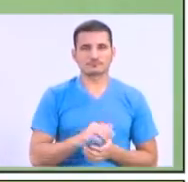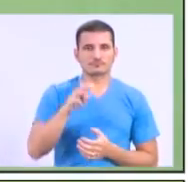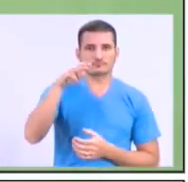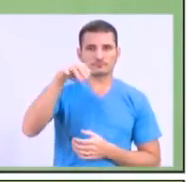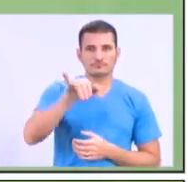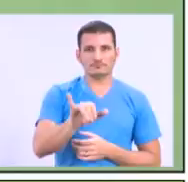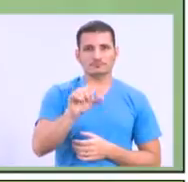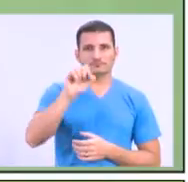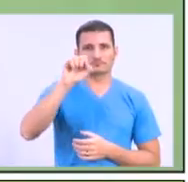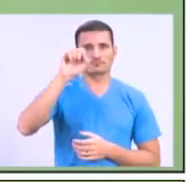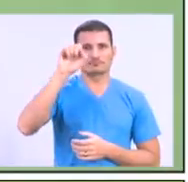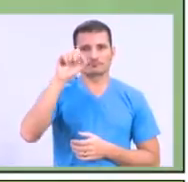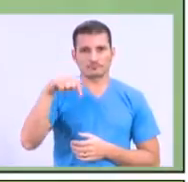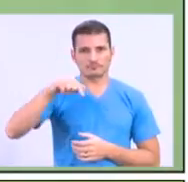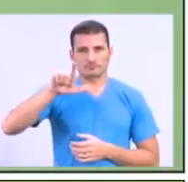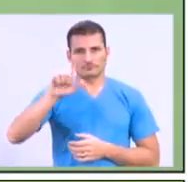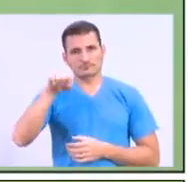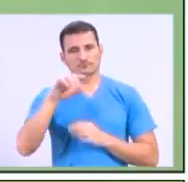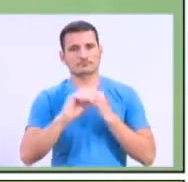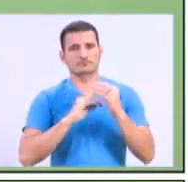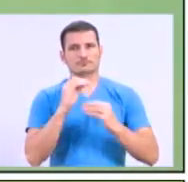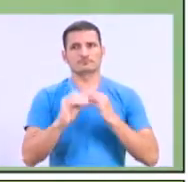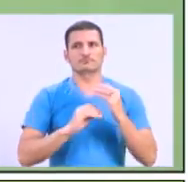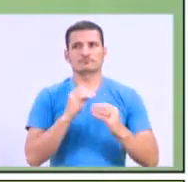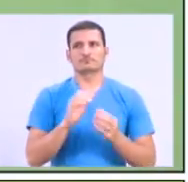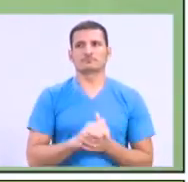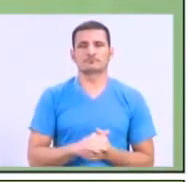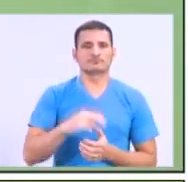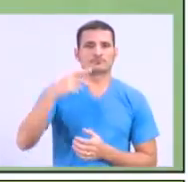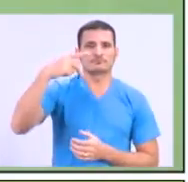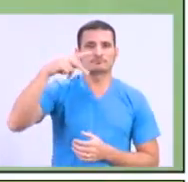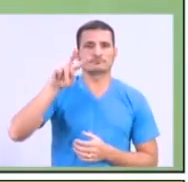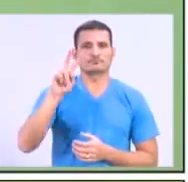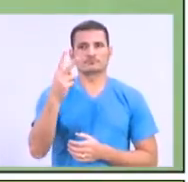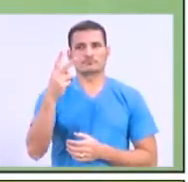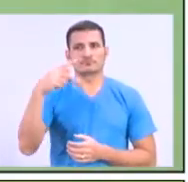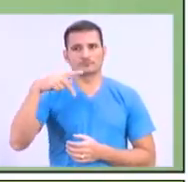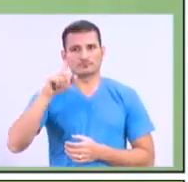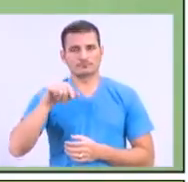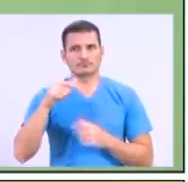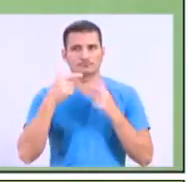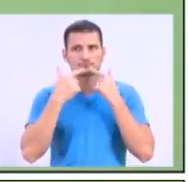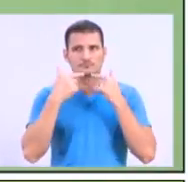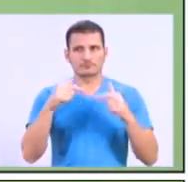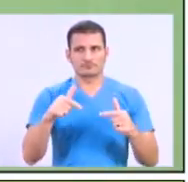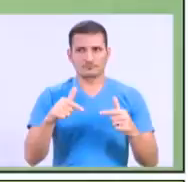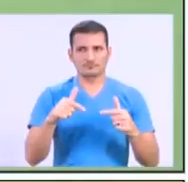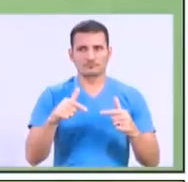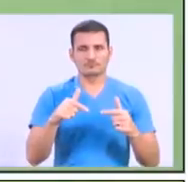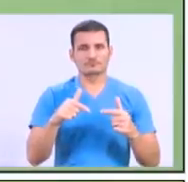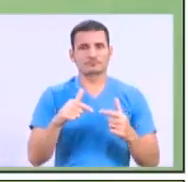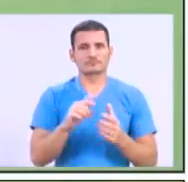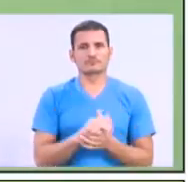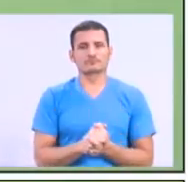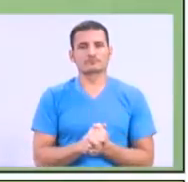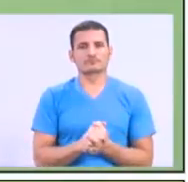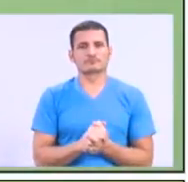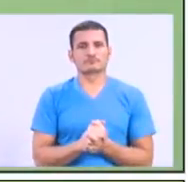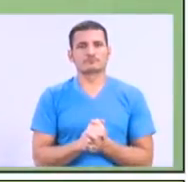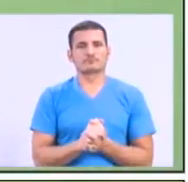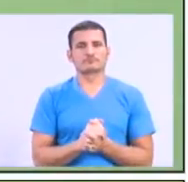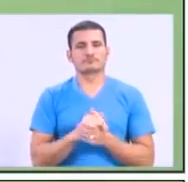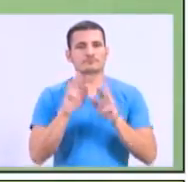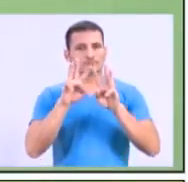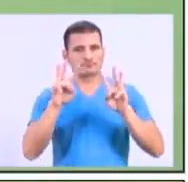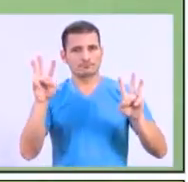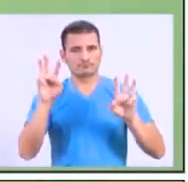que é banco de dados, certo? E o PHP, que é a linguagem para as páginas web